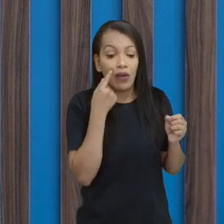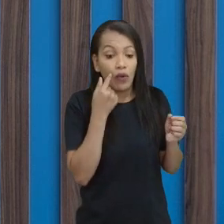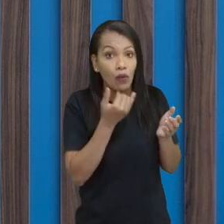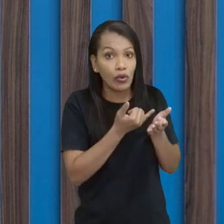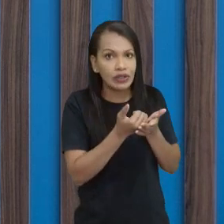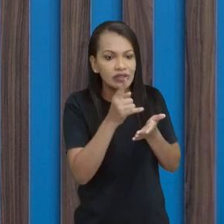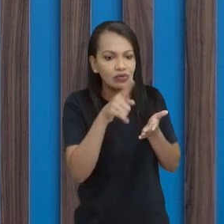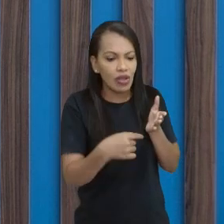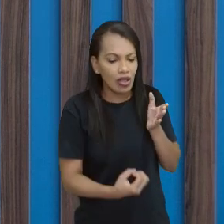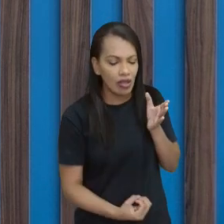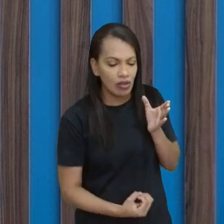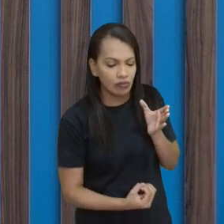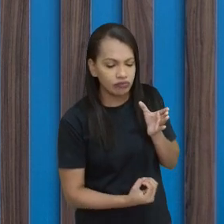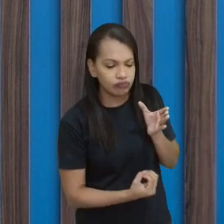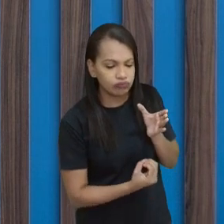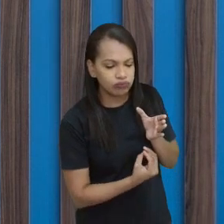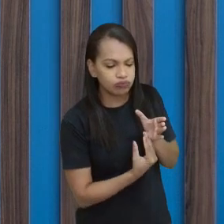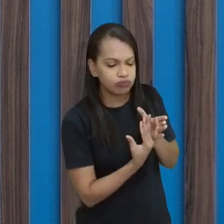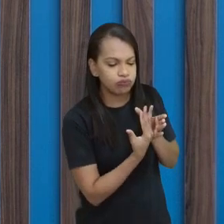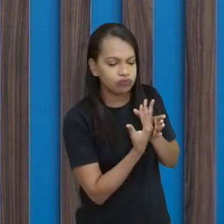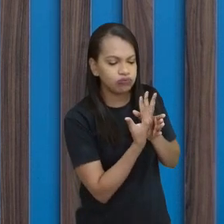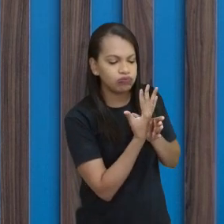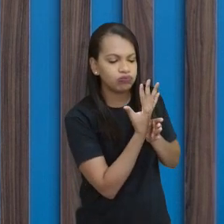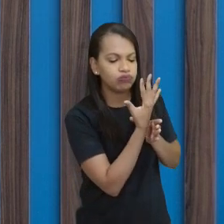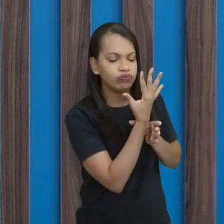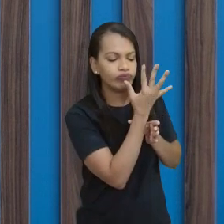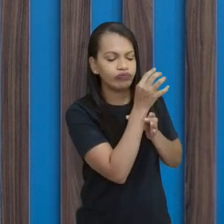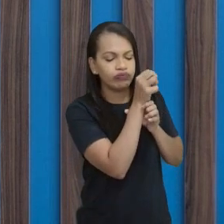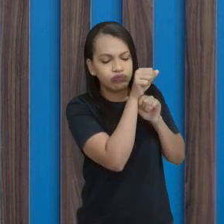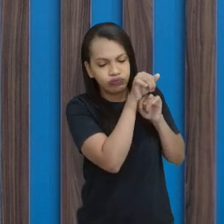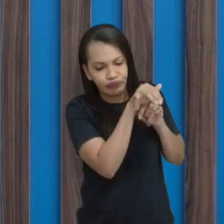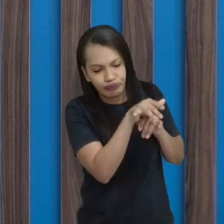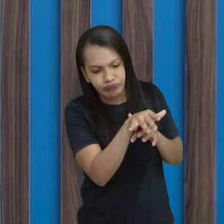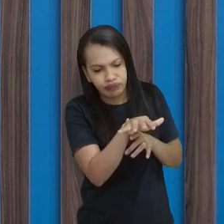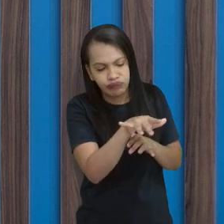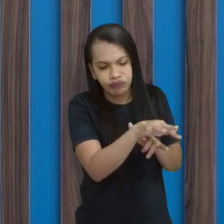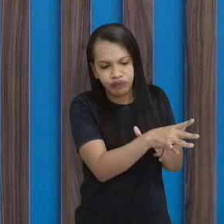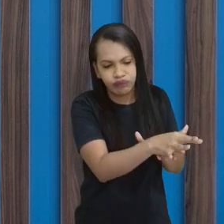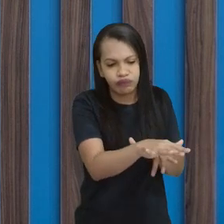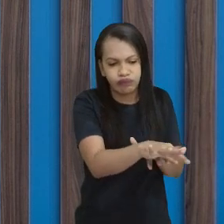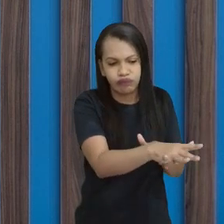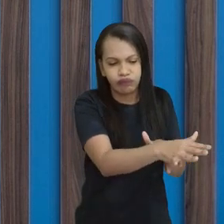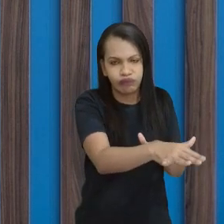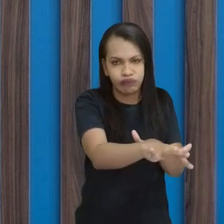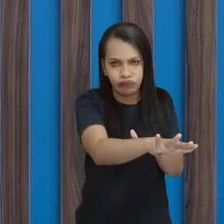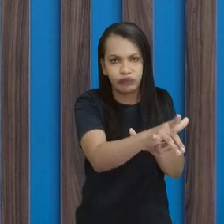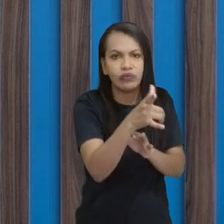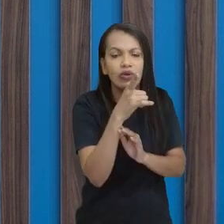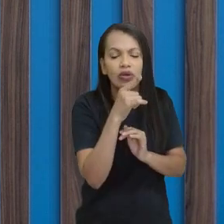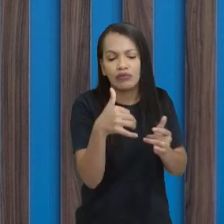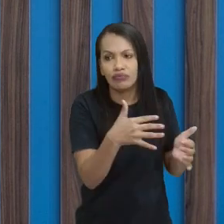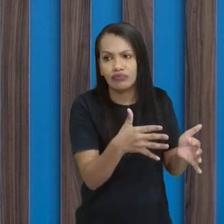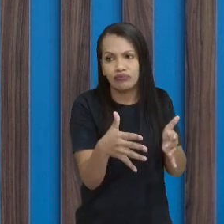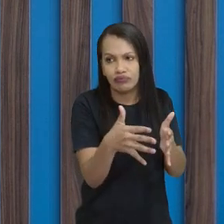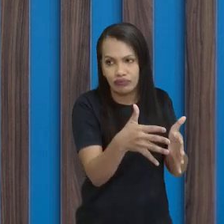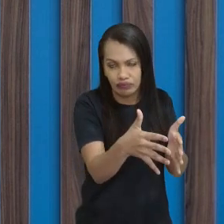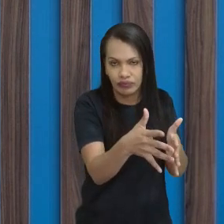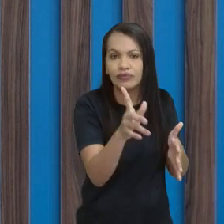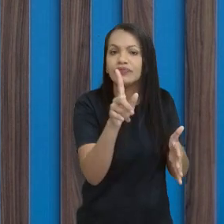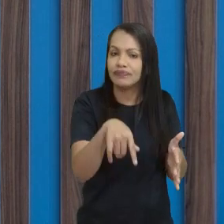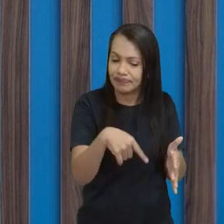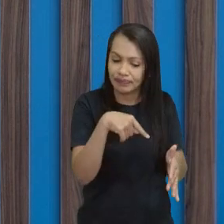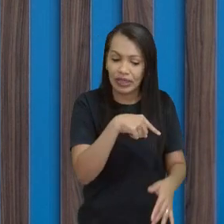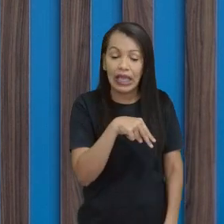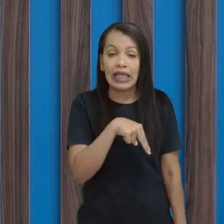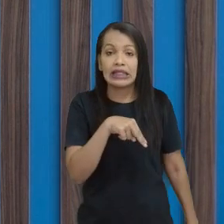muito interessante, né? Nasce em Poção, Jataúba, não é, ali perto, que até eles lutam pela nascente, né?